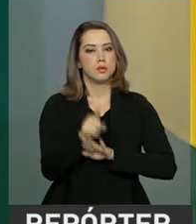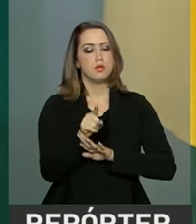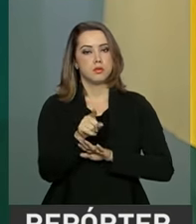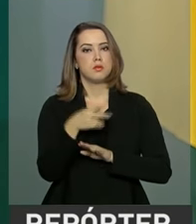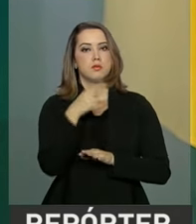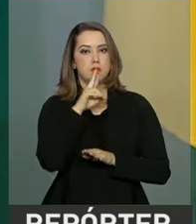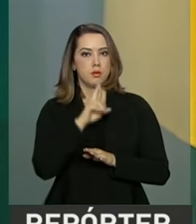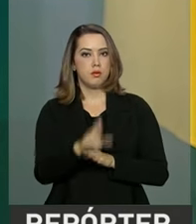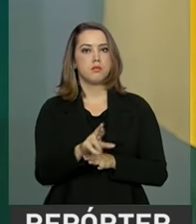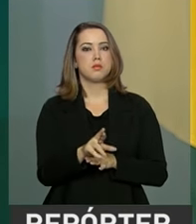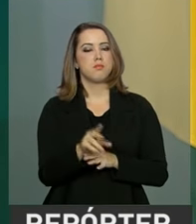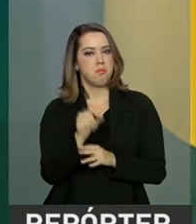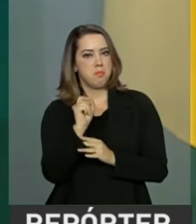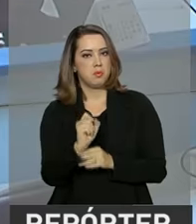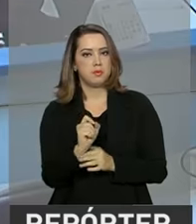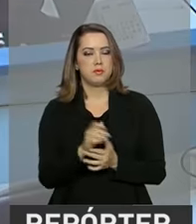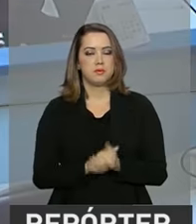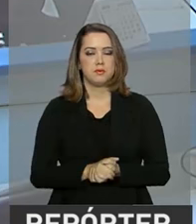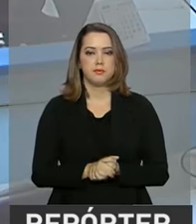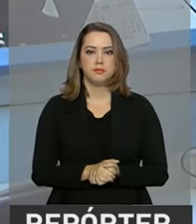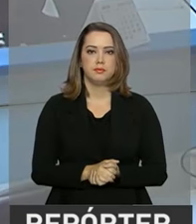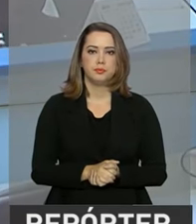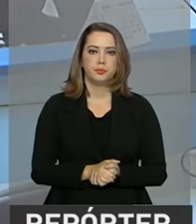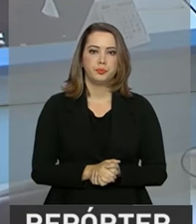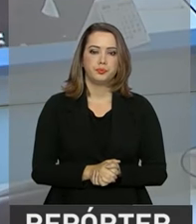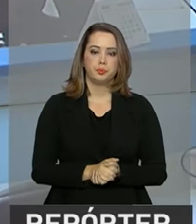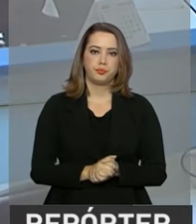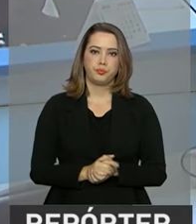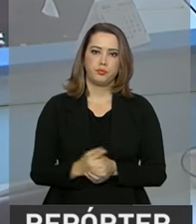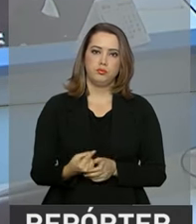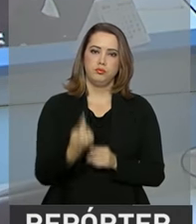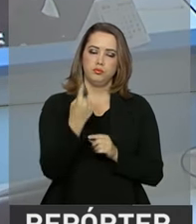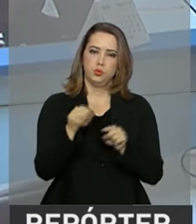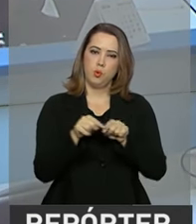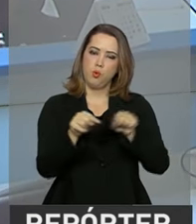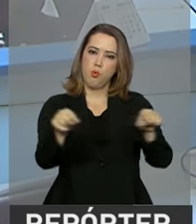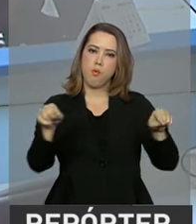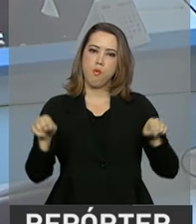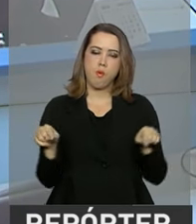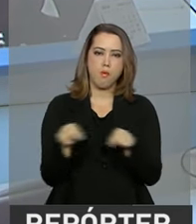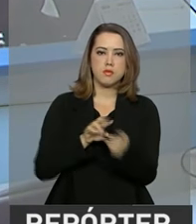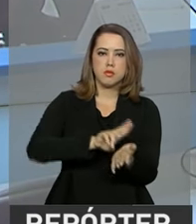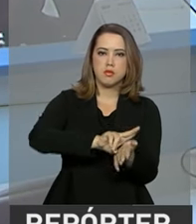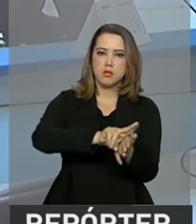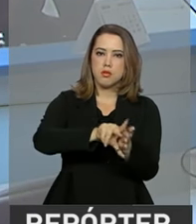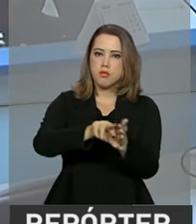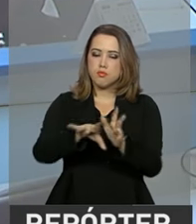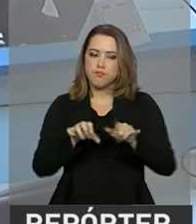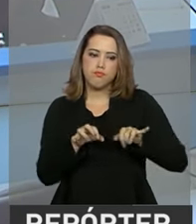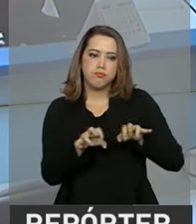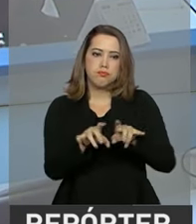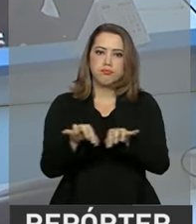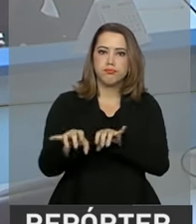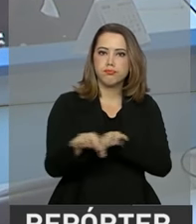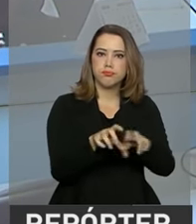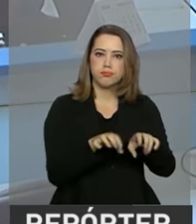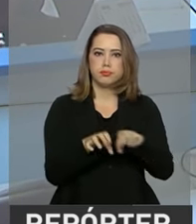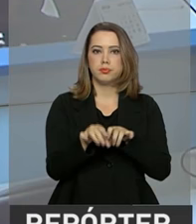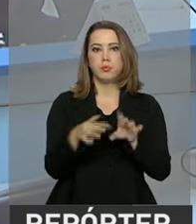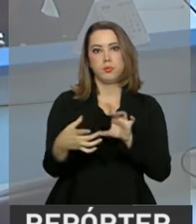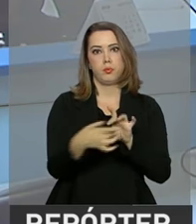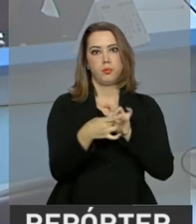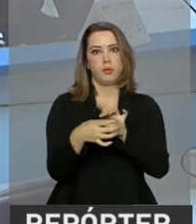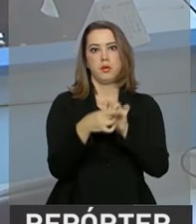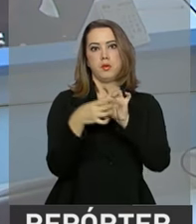dado extraordinário resultado uma sala para investigação com vários sistemas interligados operados por uma